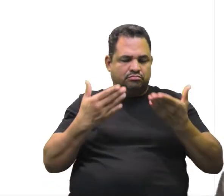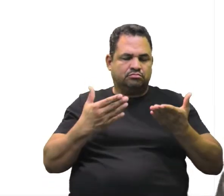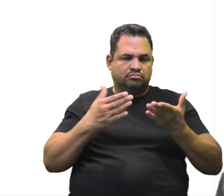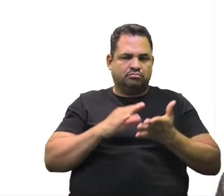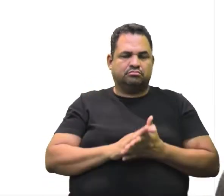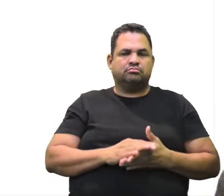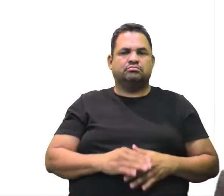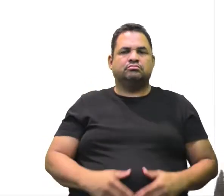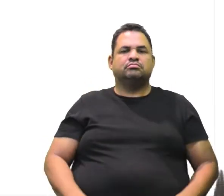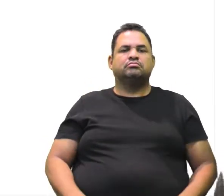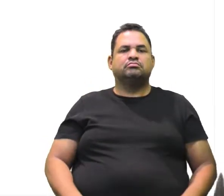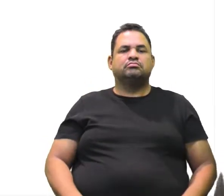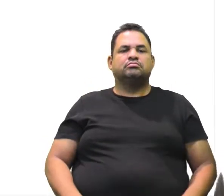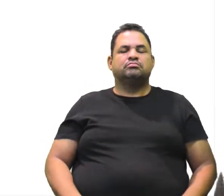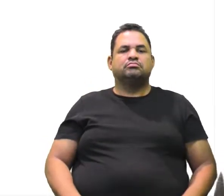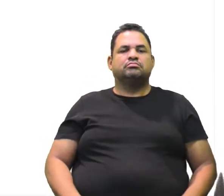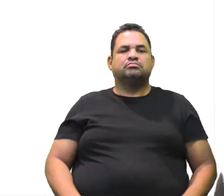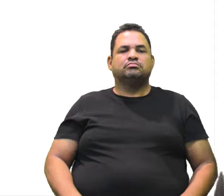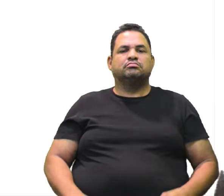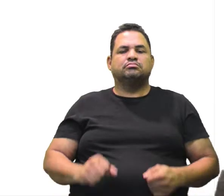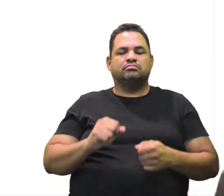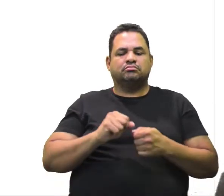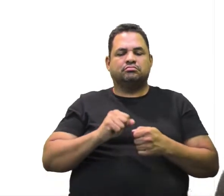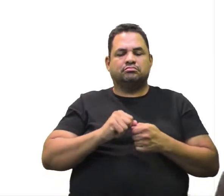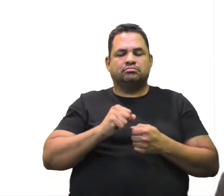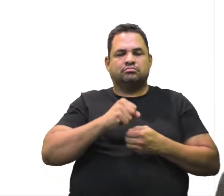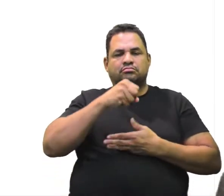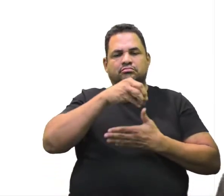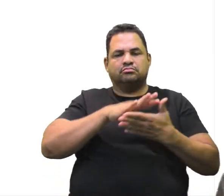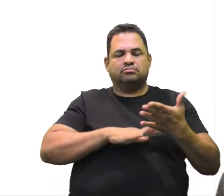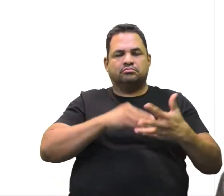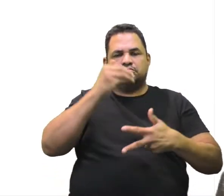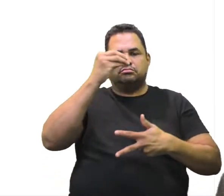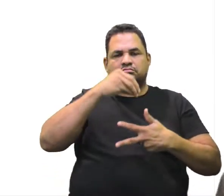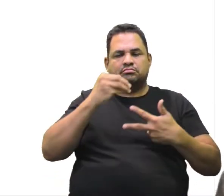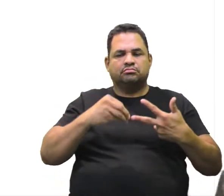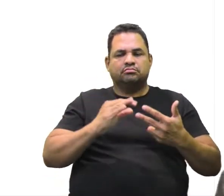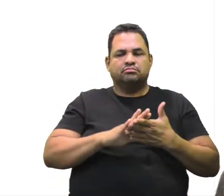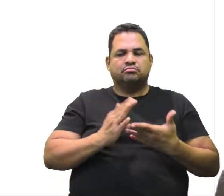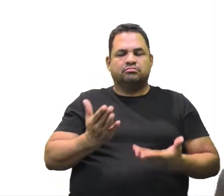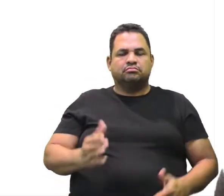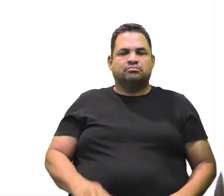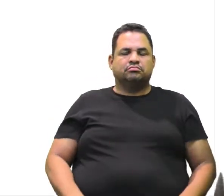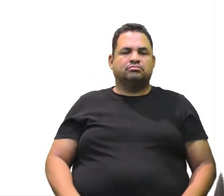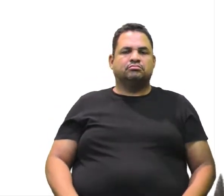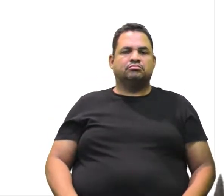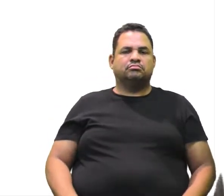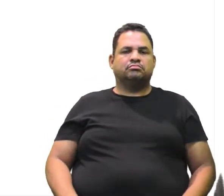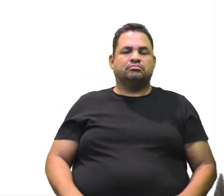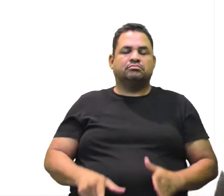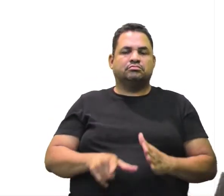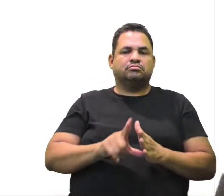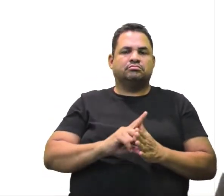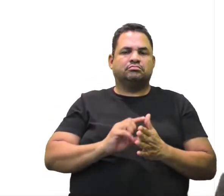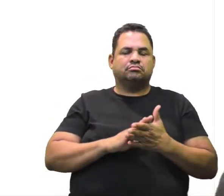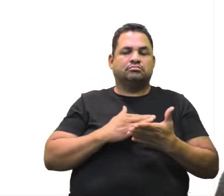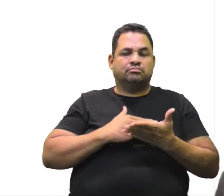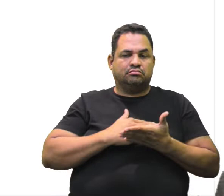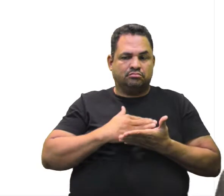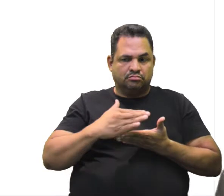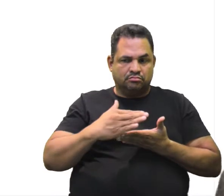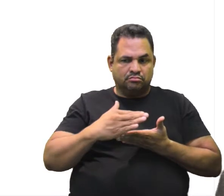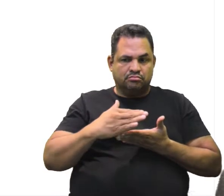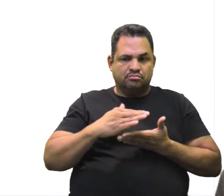for resolver questões do Enem. Então, a gente, antes de você partir